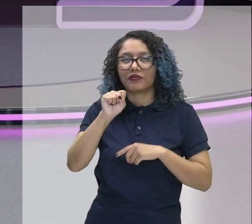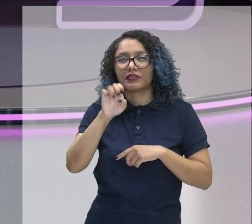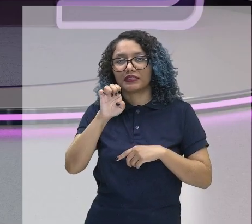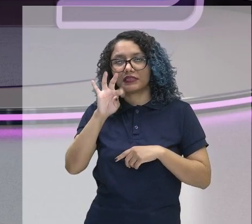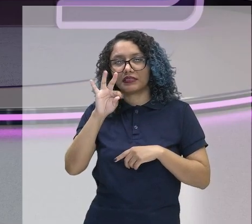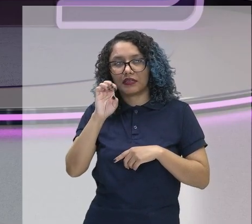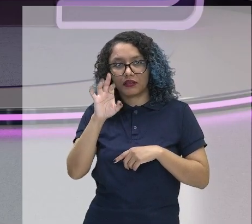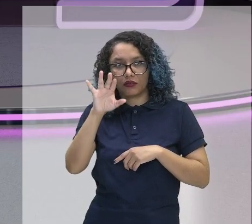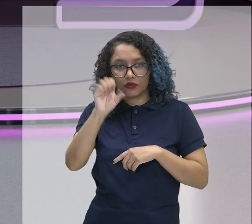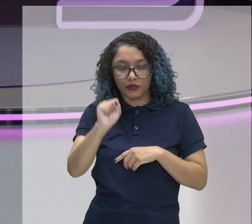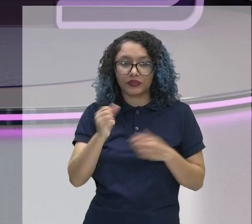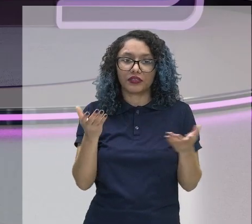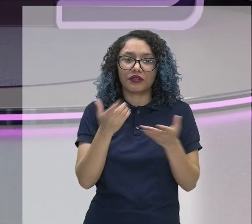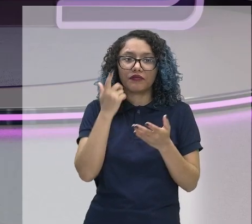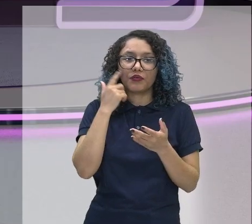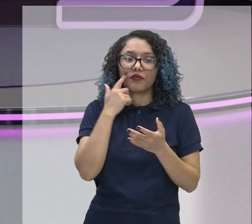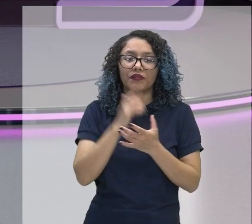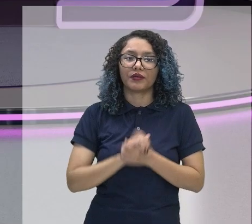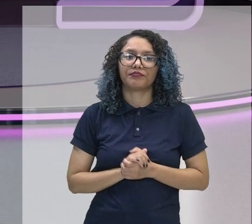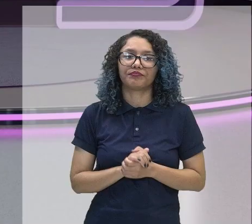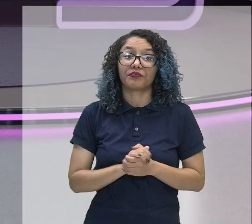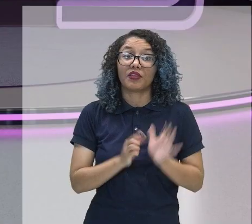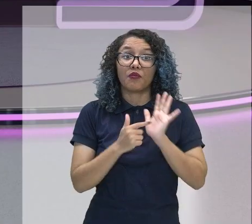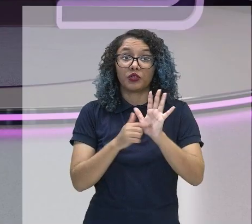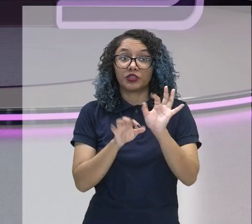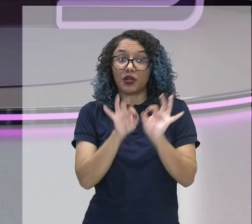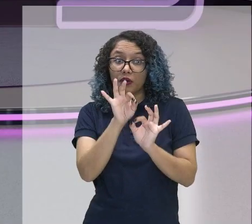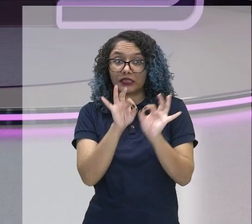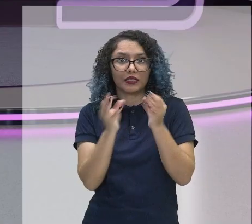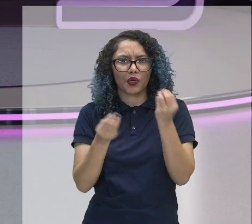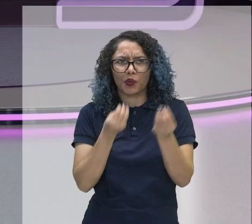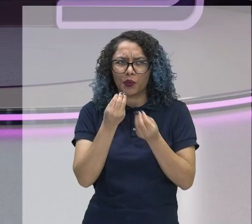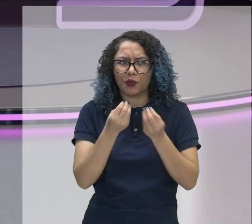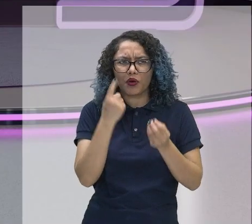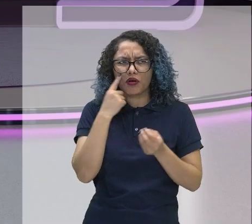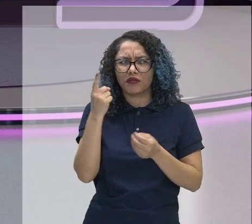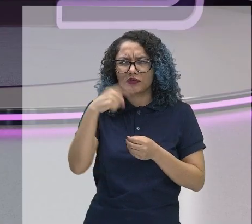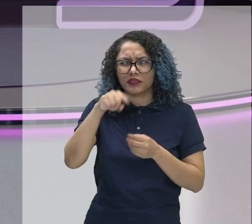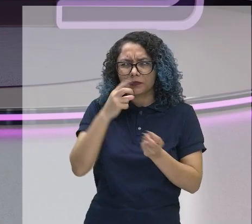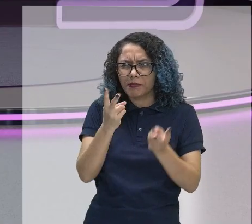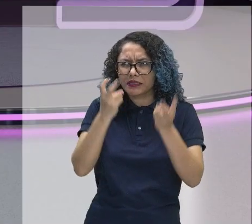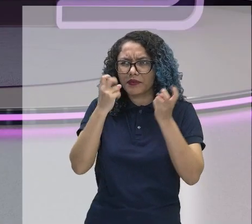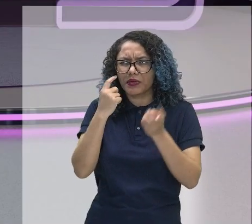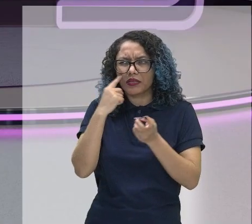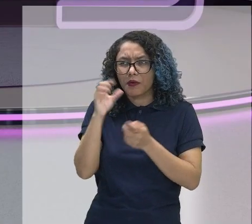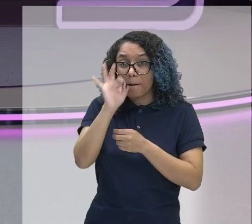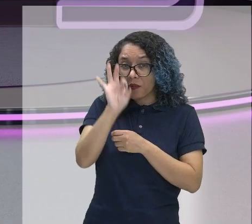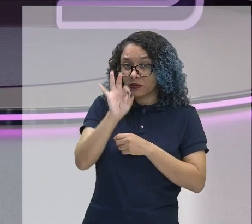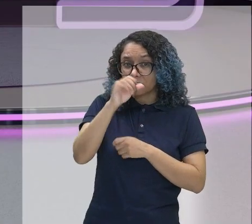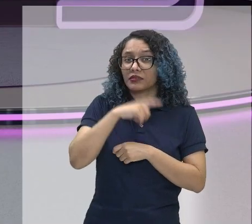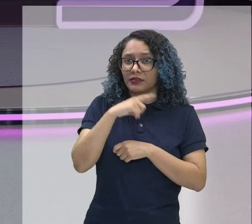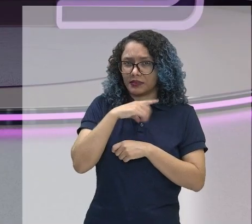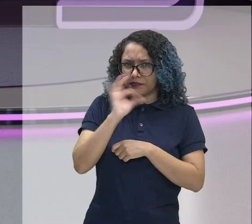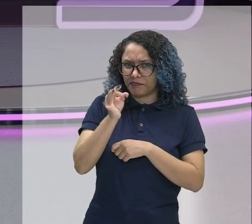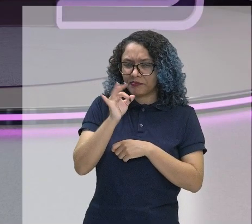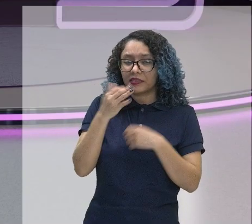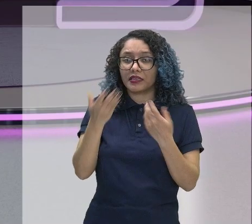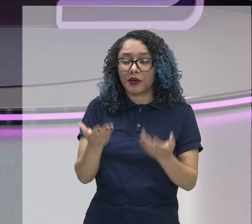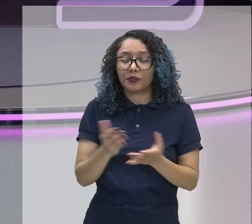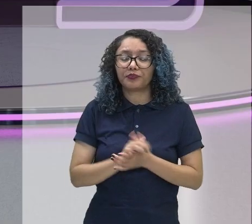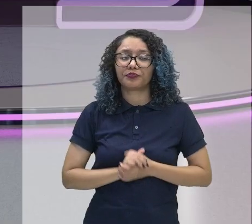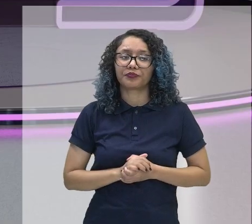exemplo, porque eu vou mostrar como construir esse tipo de gráfico, tá? Vocês estão observando aqui que tem as porcentagens, certo? Mas